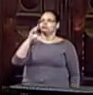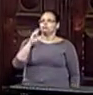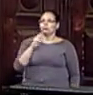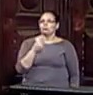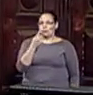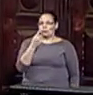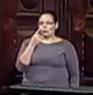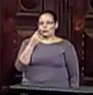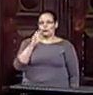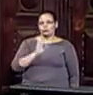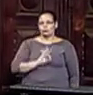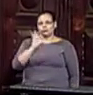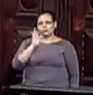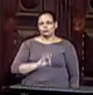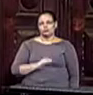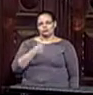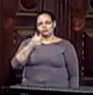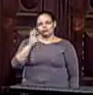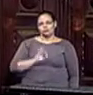de 1%,